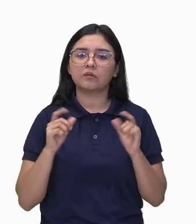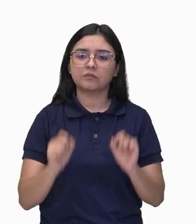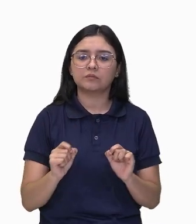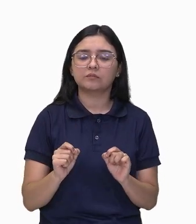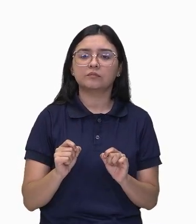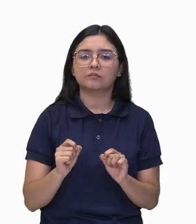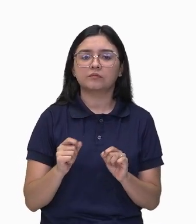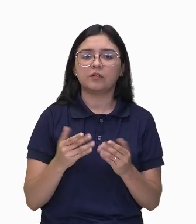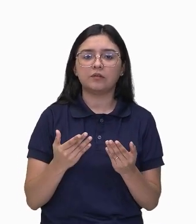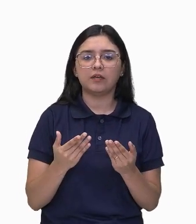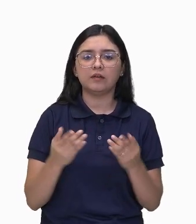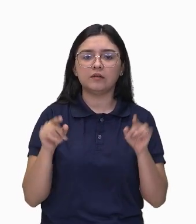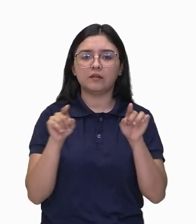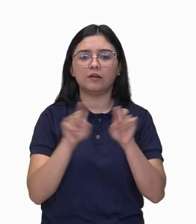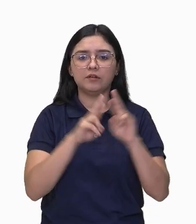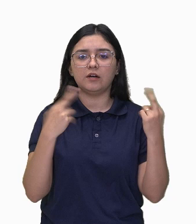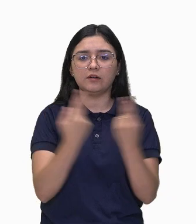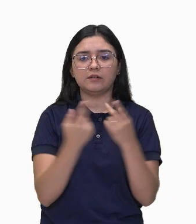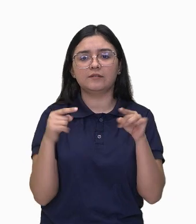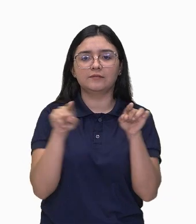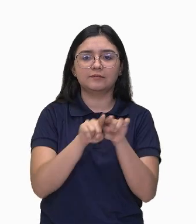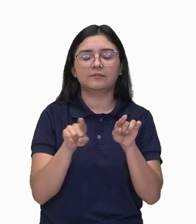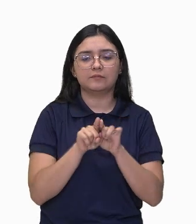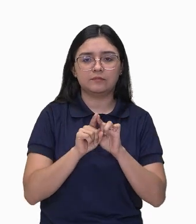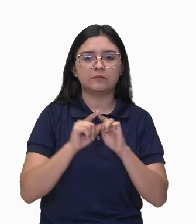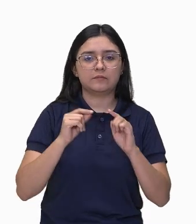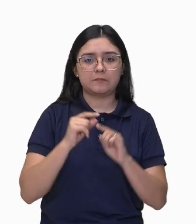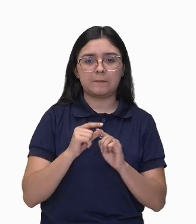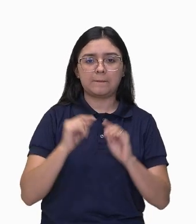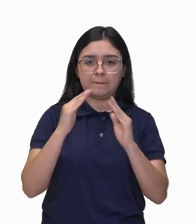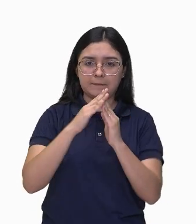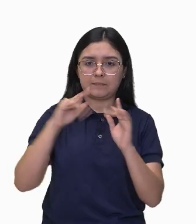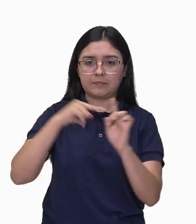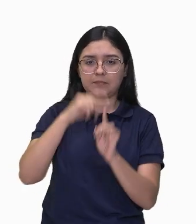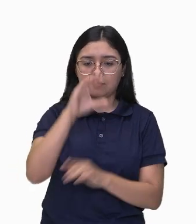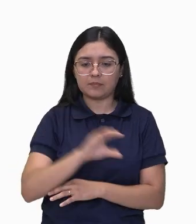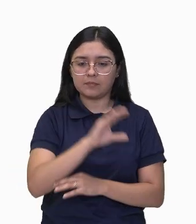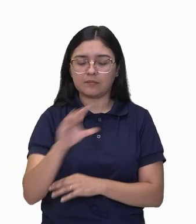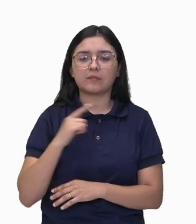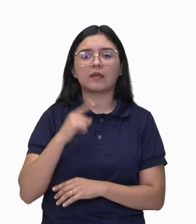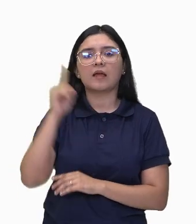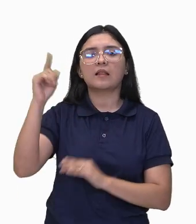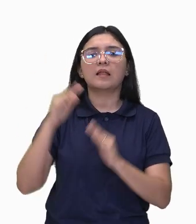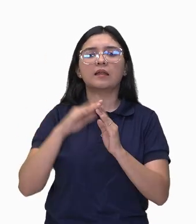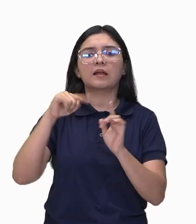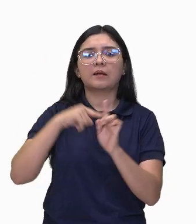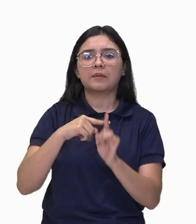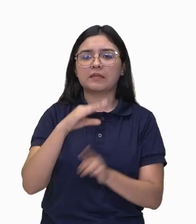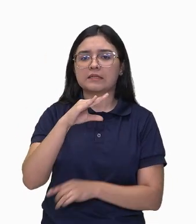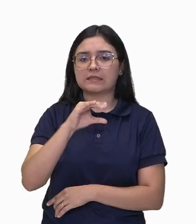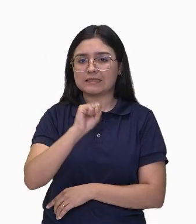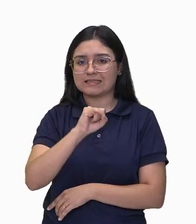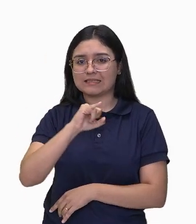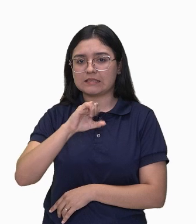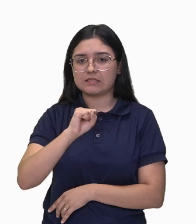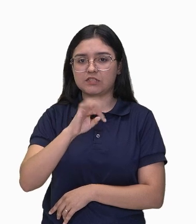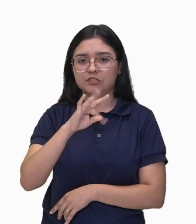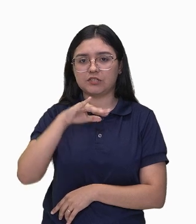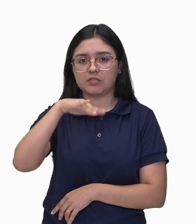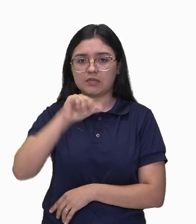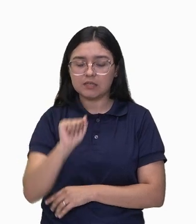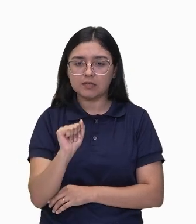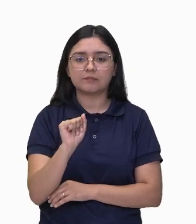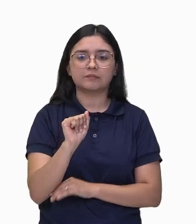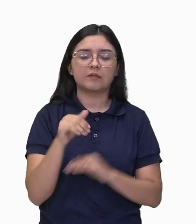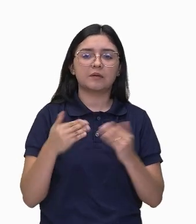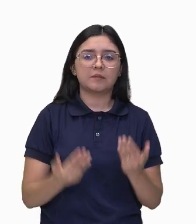Igreja Católica, é exatamente, né, na Capela Sistina que se faz toda essa parte, né, de saber quem vai ser